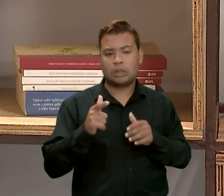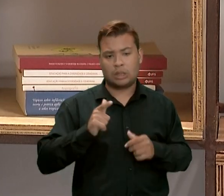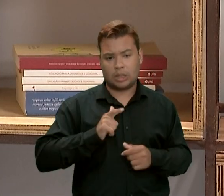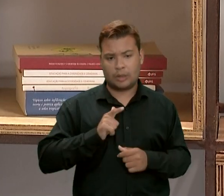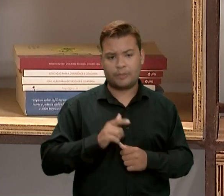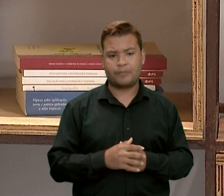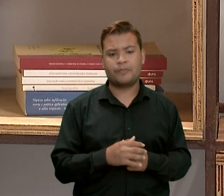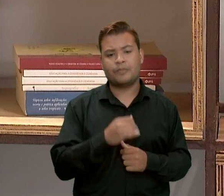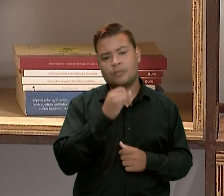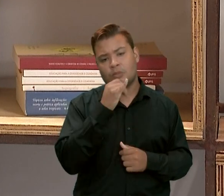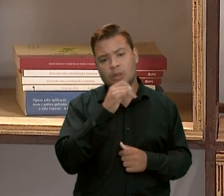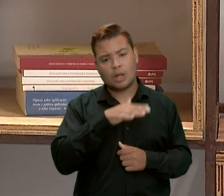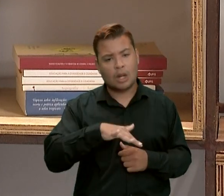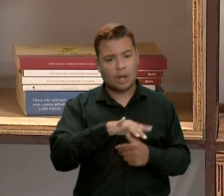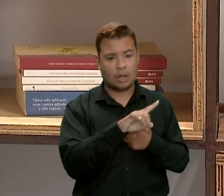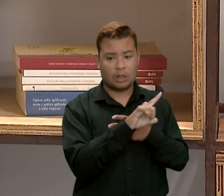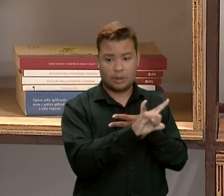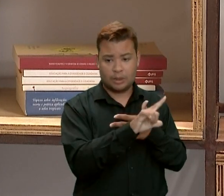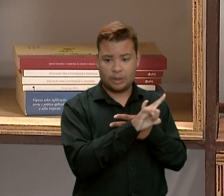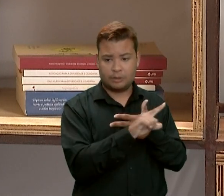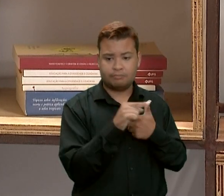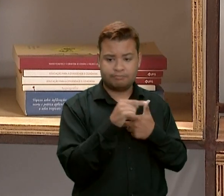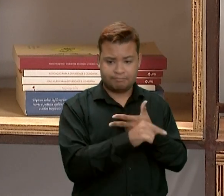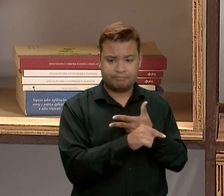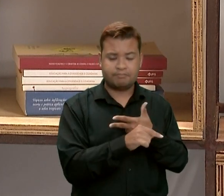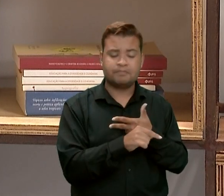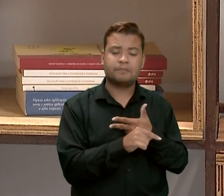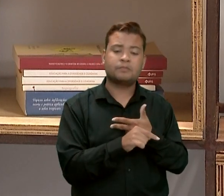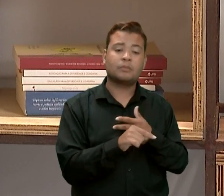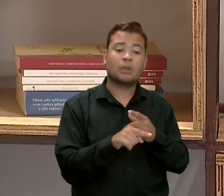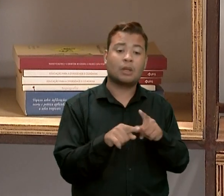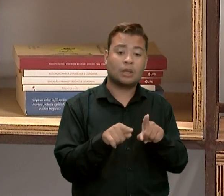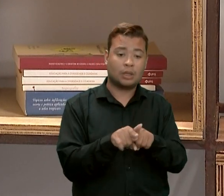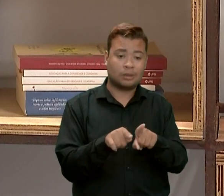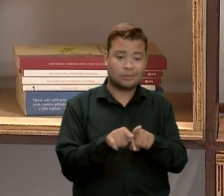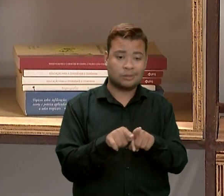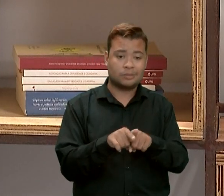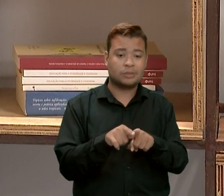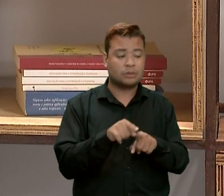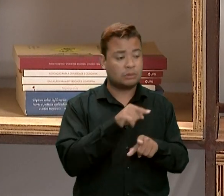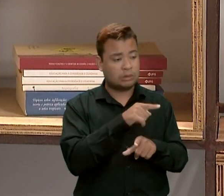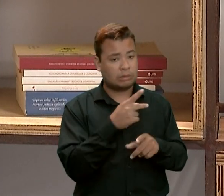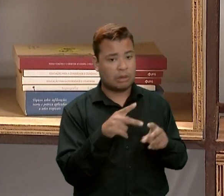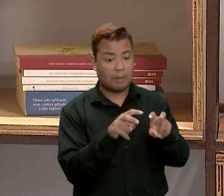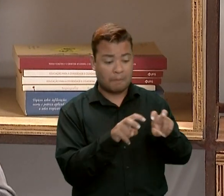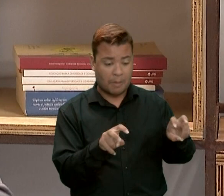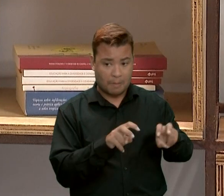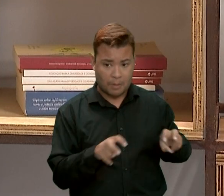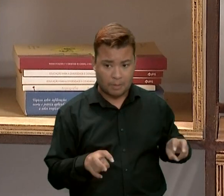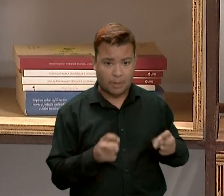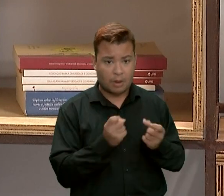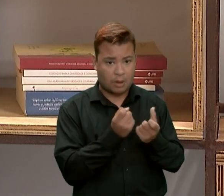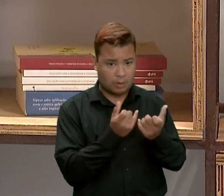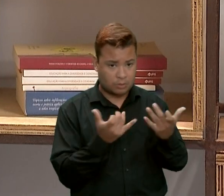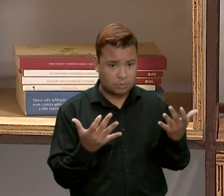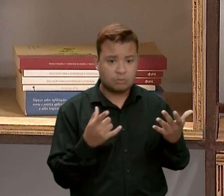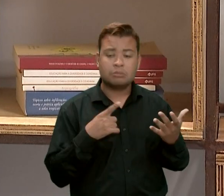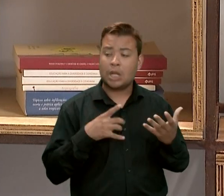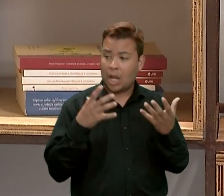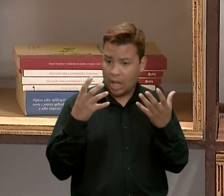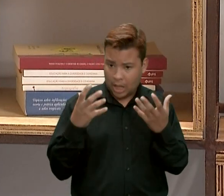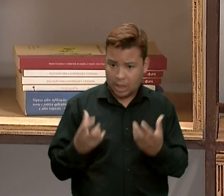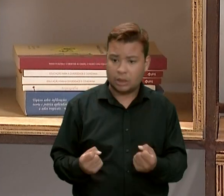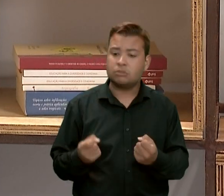inclusive o próprio legislativo, não é? Algumas bancadas, não é, do legislativo acolhem essas pautas e levam